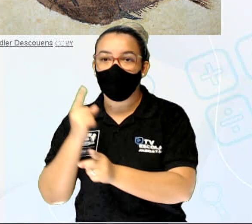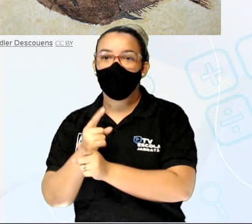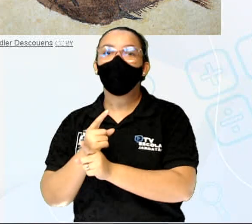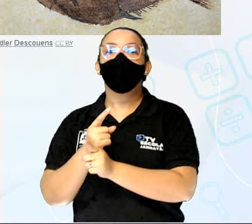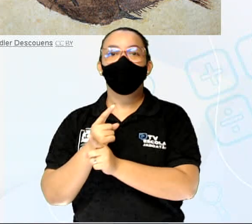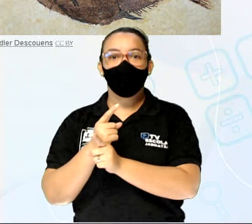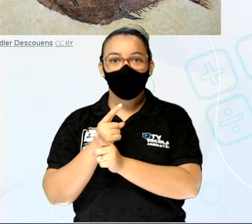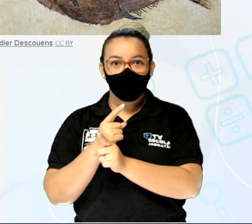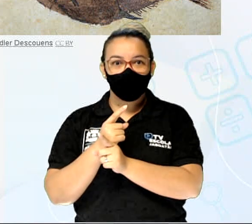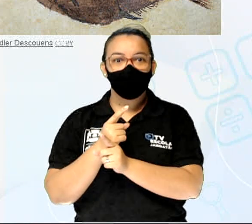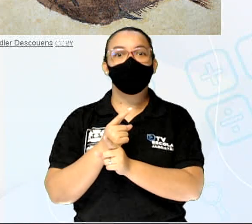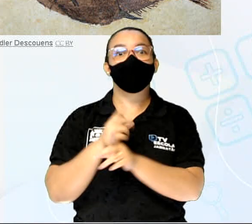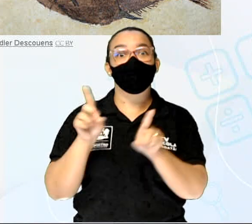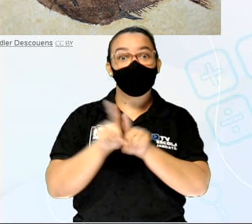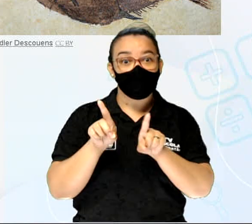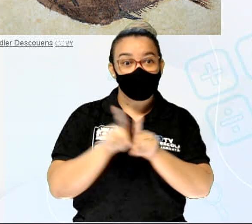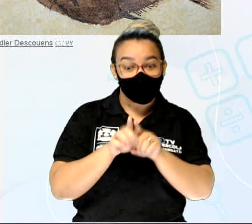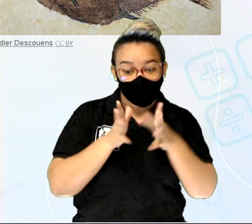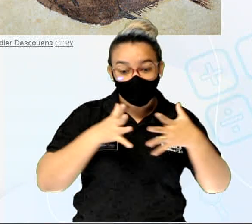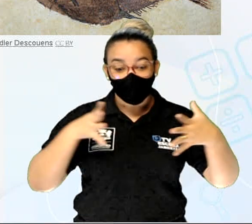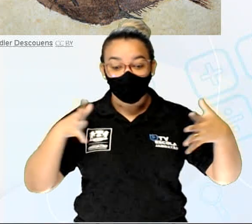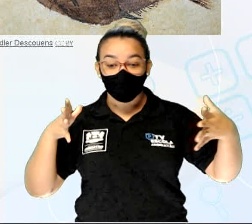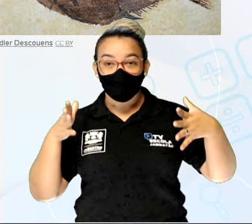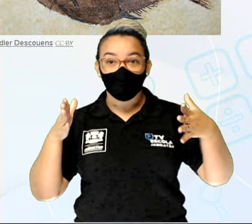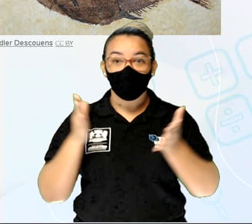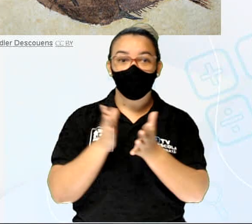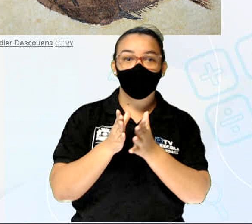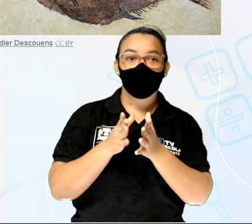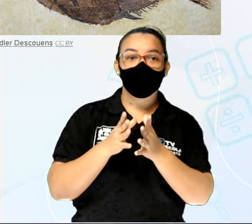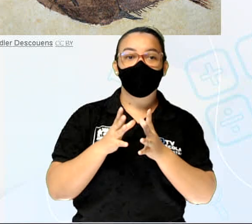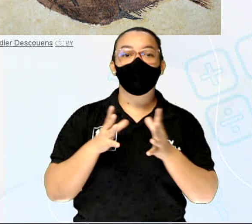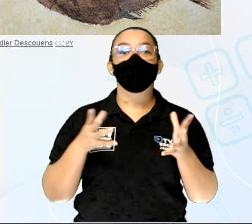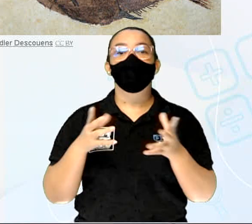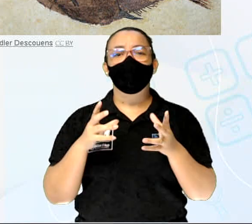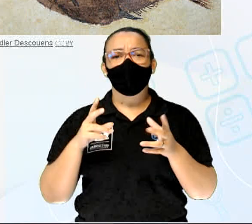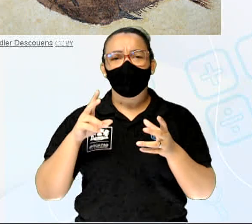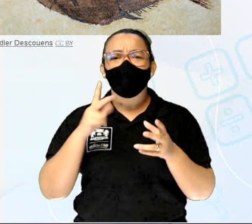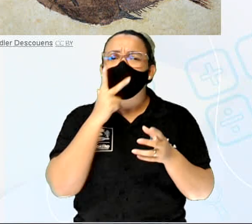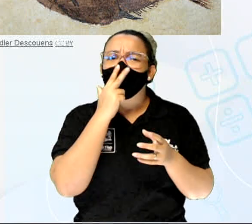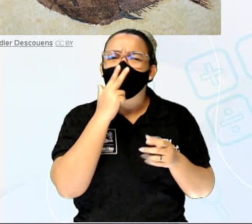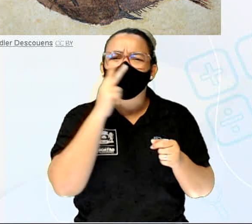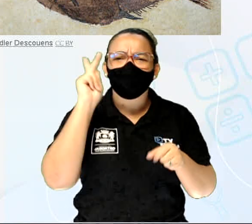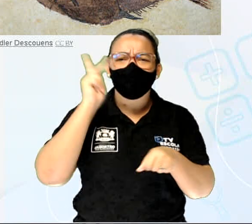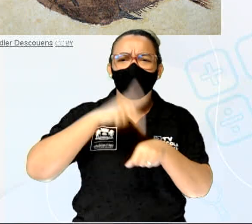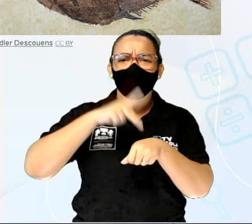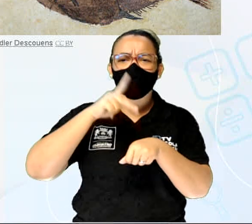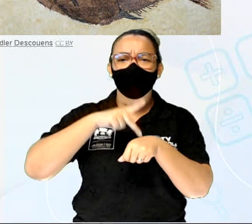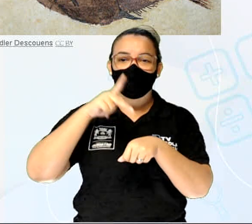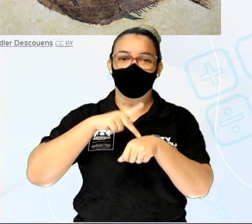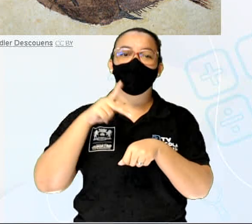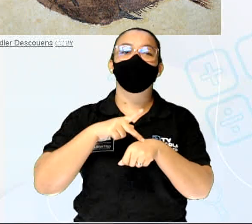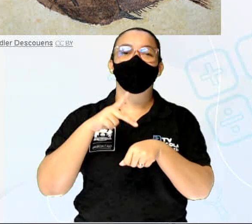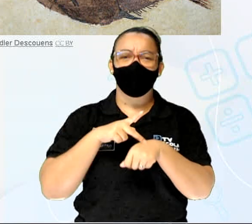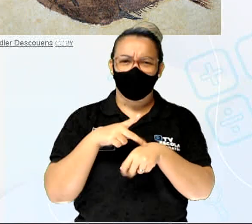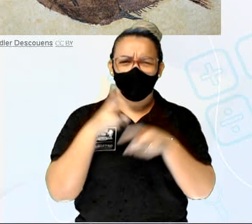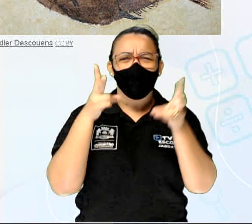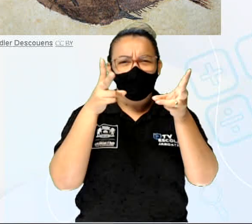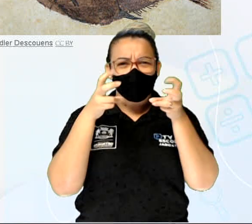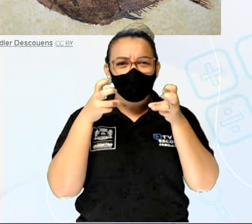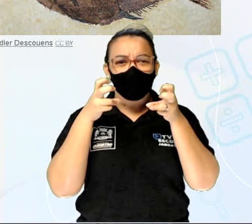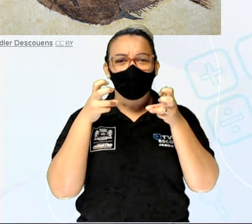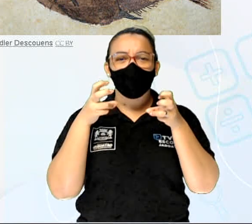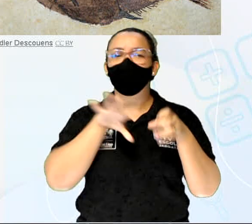até mesmo eles inteiros, né, em formato de pedra, petrificados. Então, aqui a gente vê imagens de